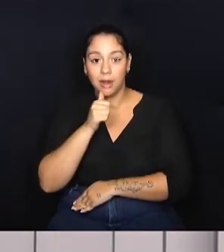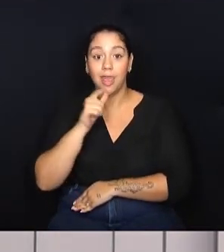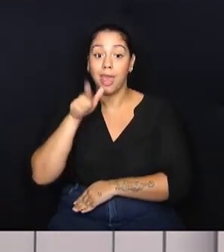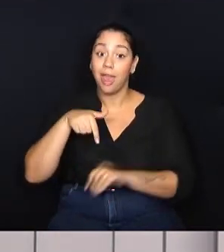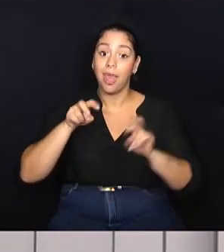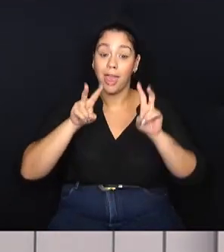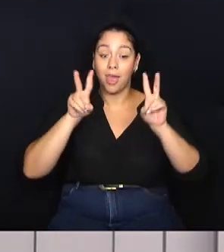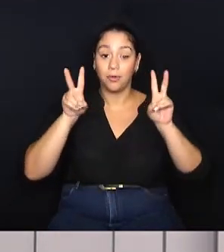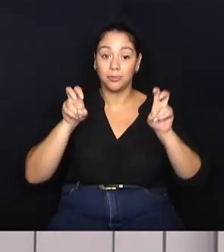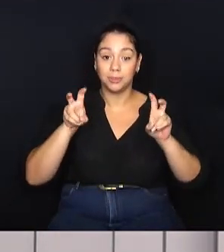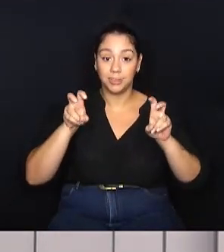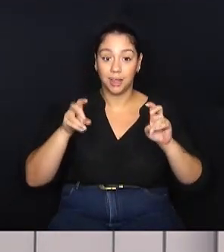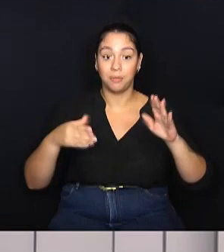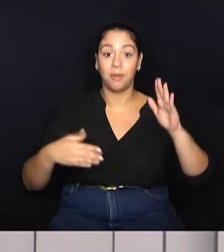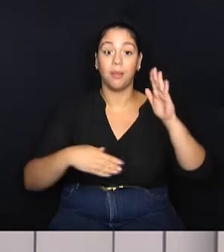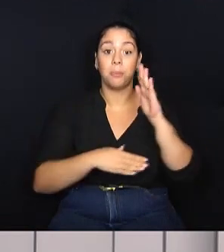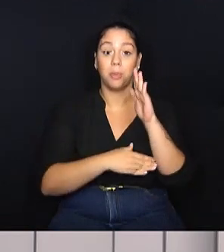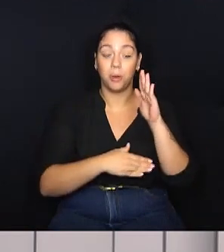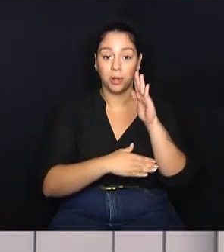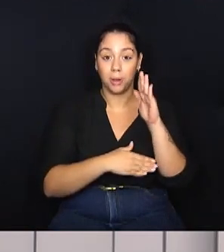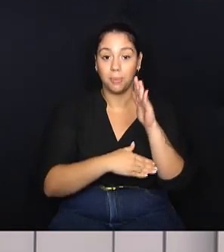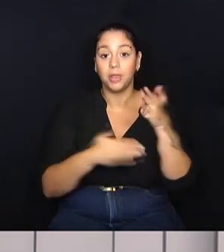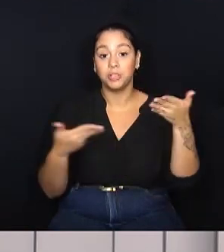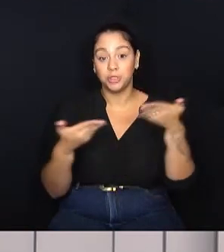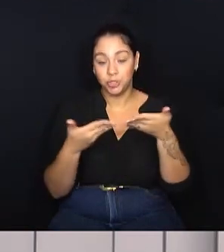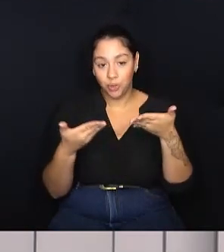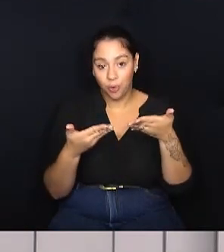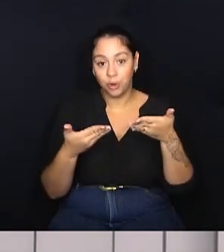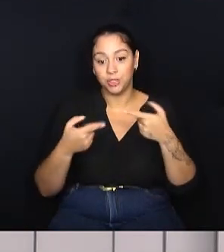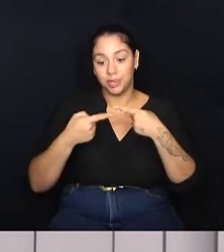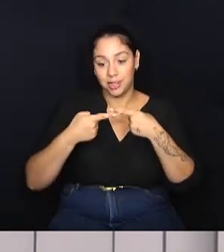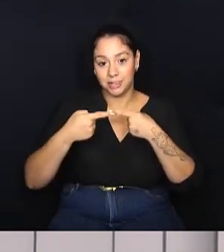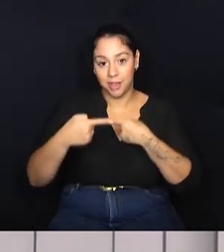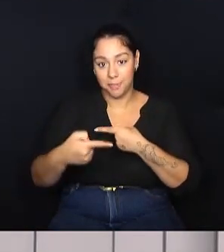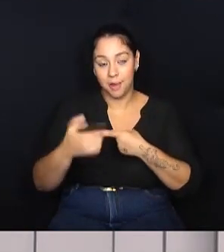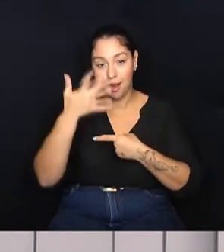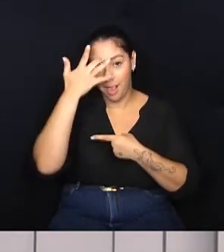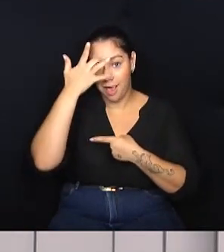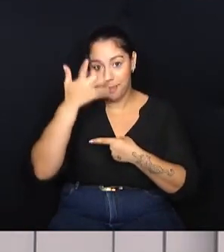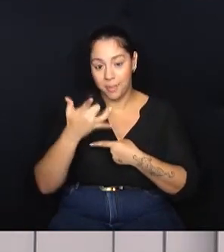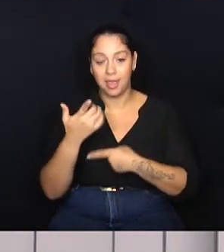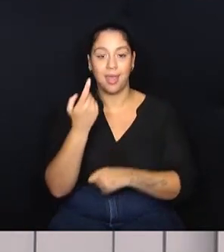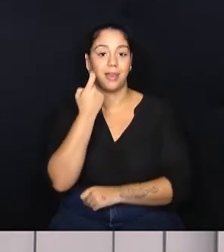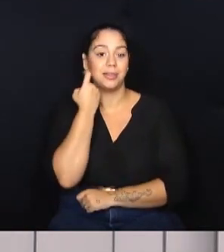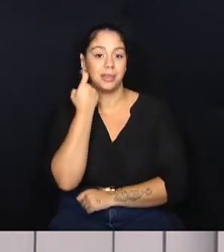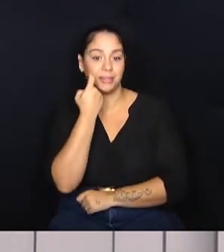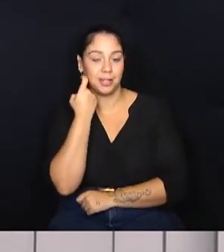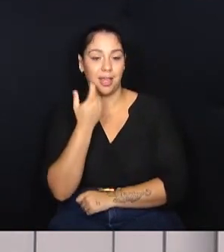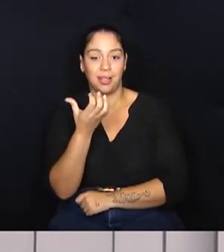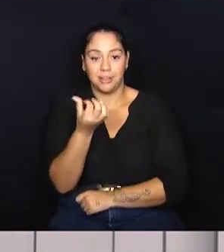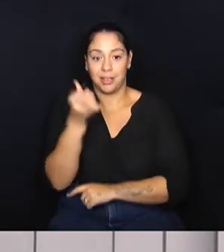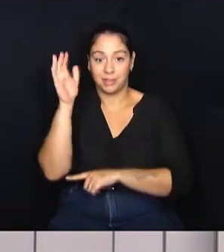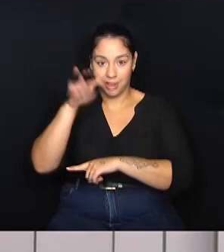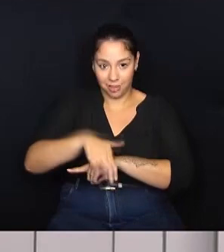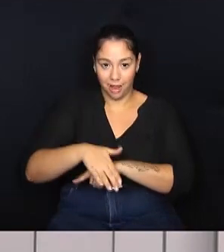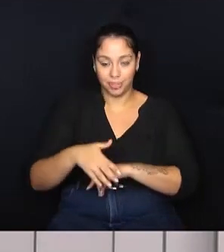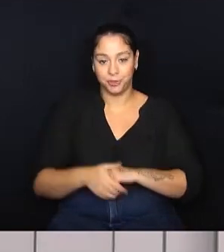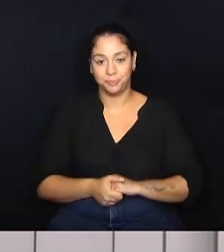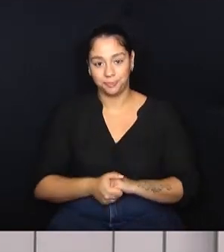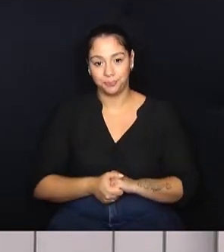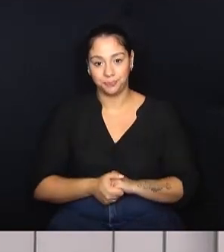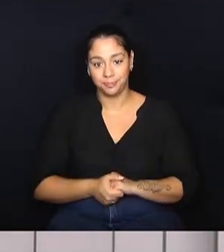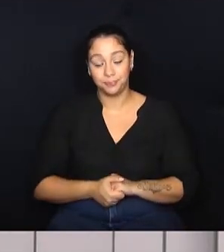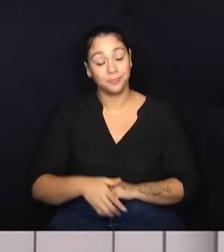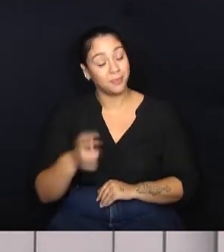do programa Na Tribuna desta semana, que vai ao ar amanhã, na sexta-feira, às 6 horas da tarde. E olha